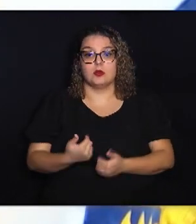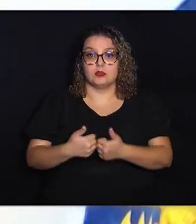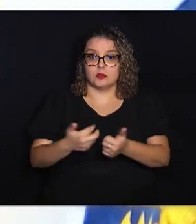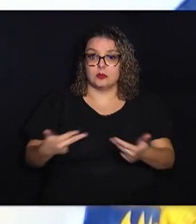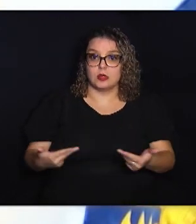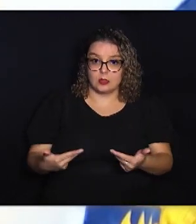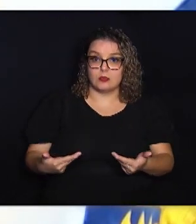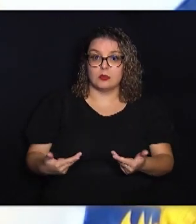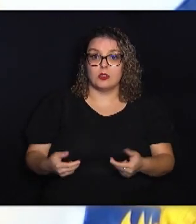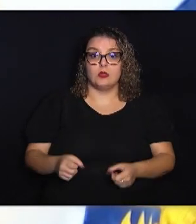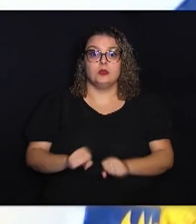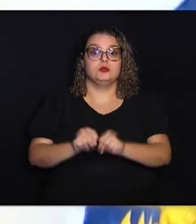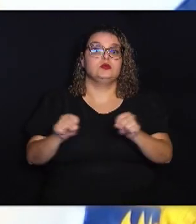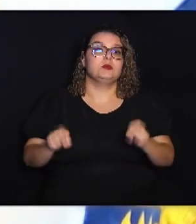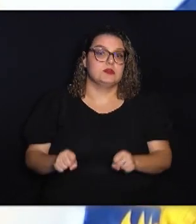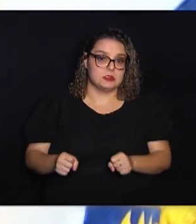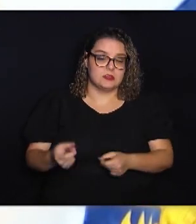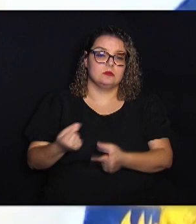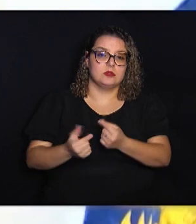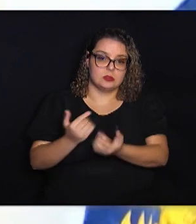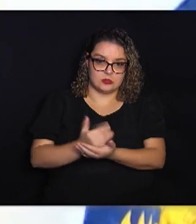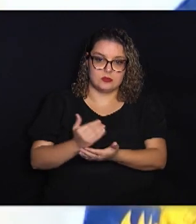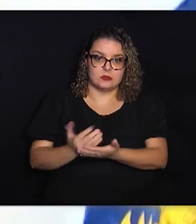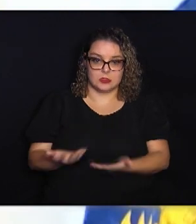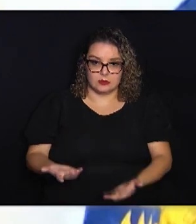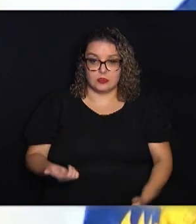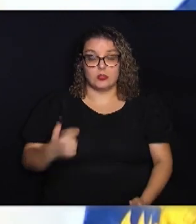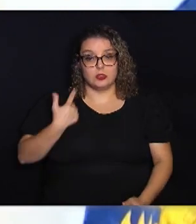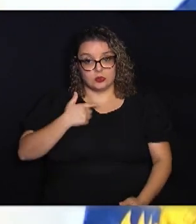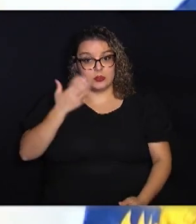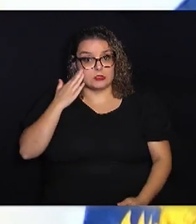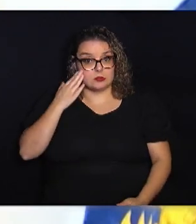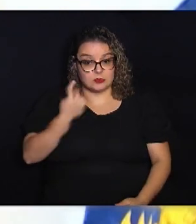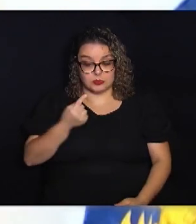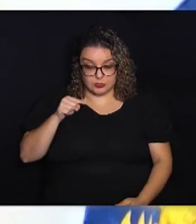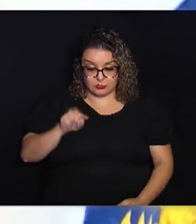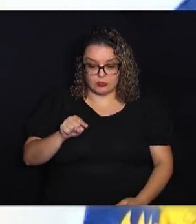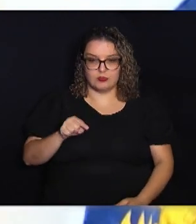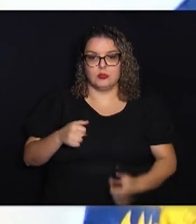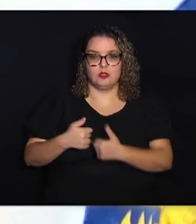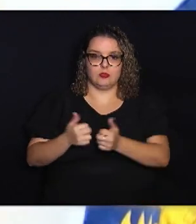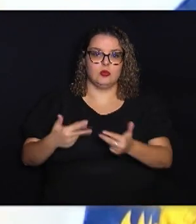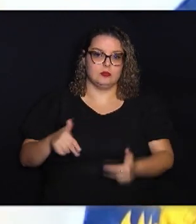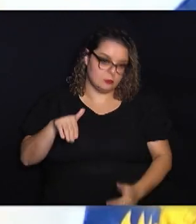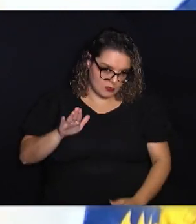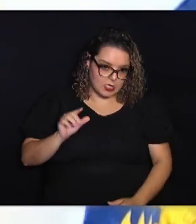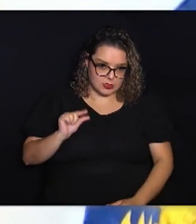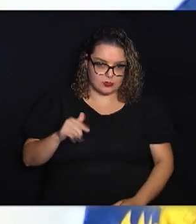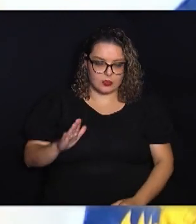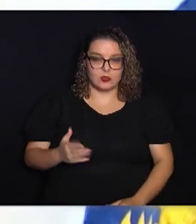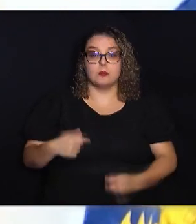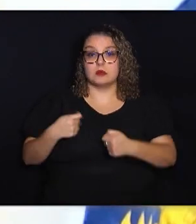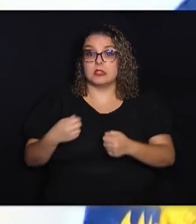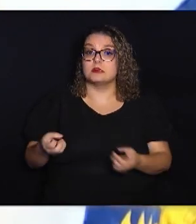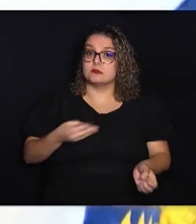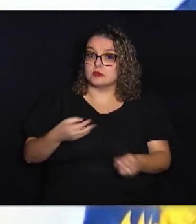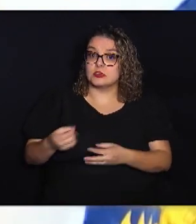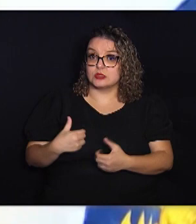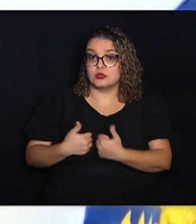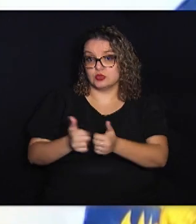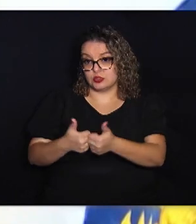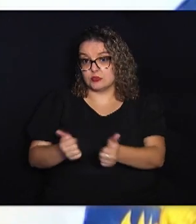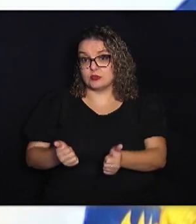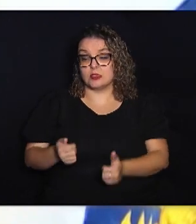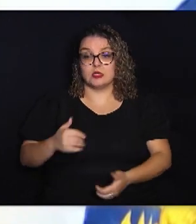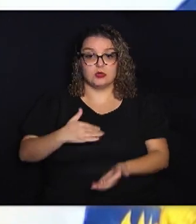entende que a frota de ônibus no município, que passa de 1.000 ônibus, ela carece dessa renovação e o secretário vindo aqui para dar